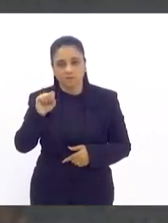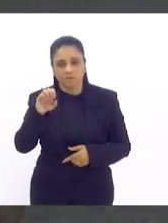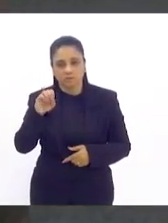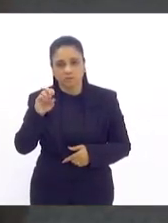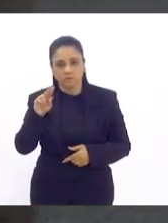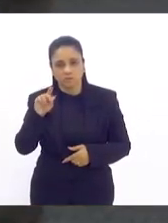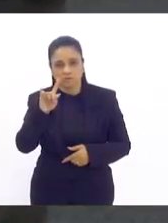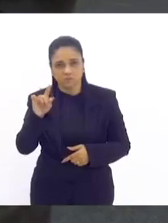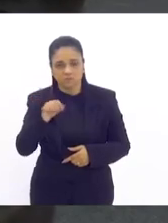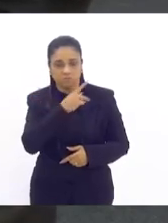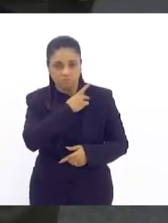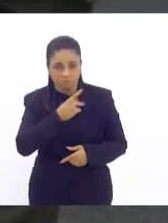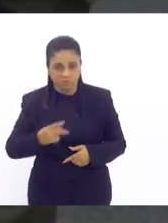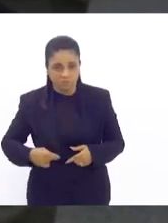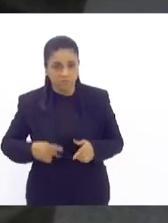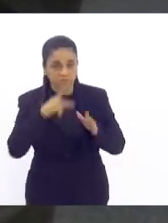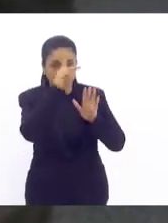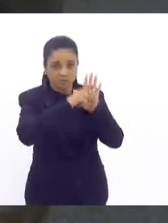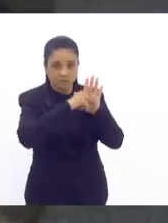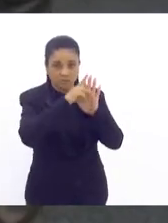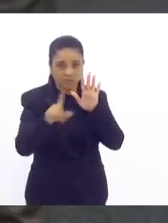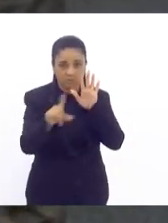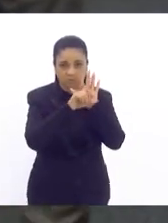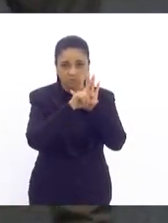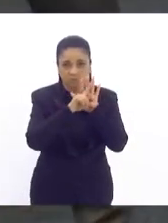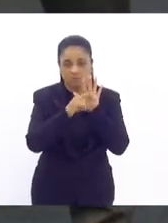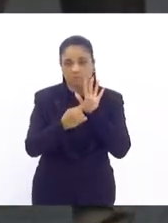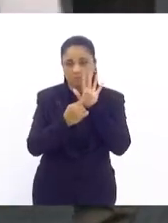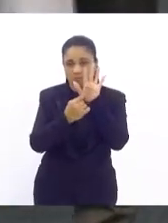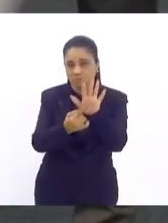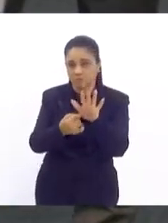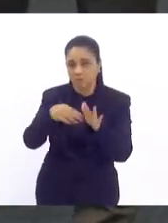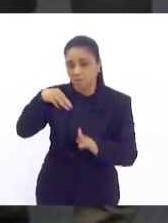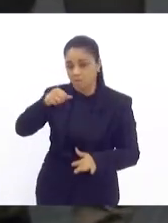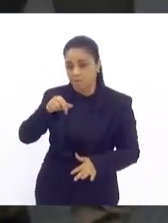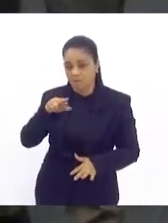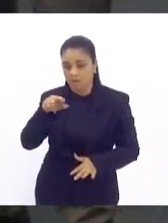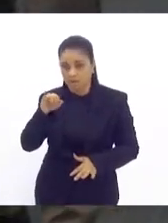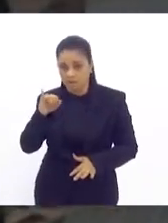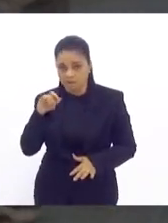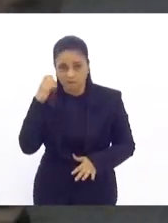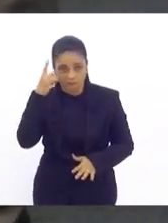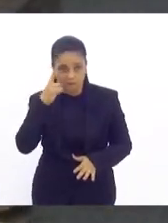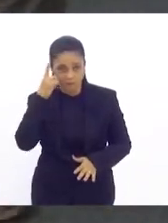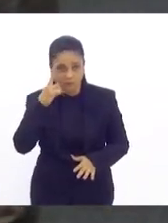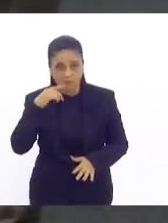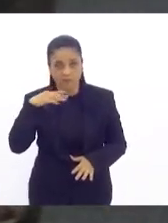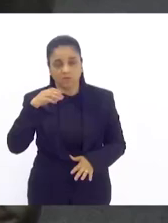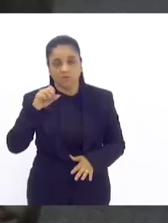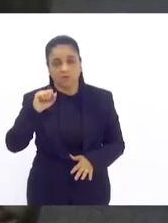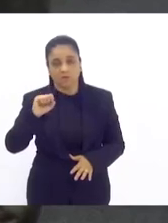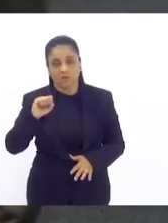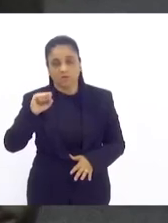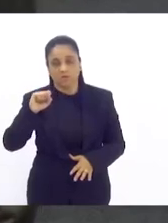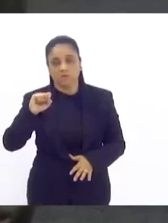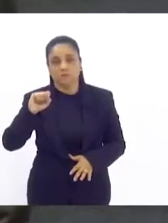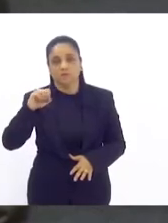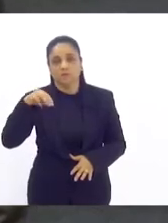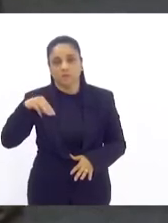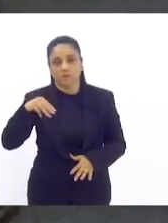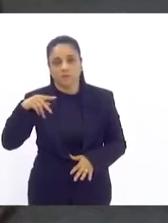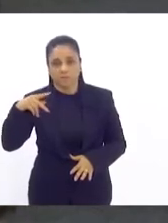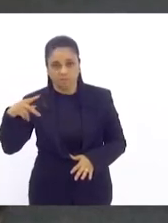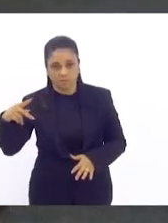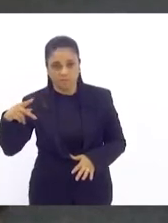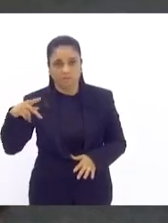o projeto de lei apresentado pela deputada Marina do MST traz elementos centrais hoje com